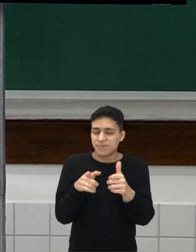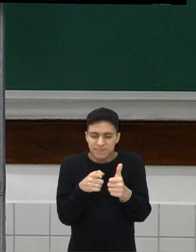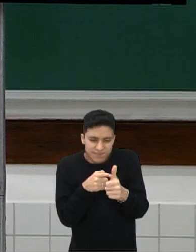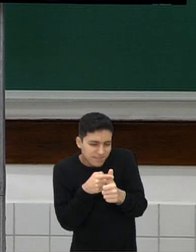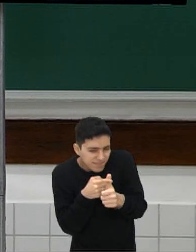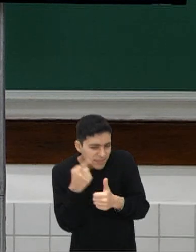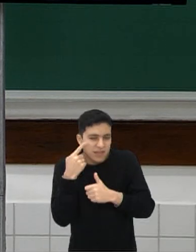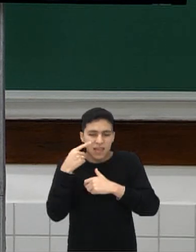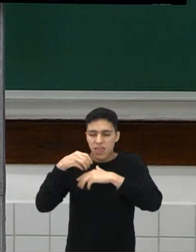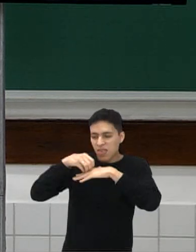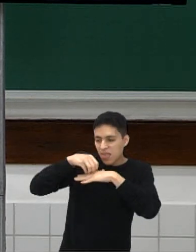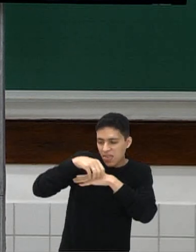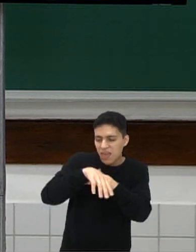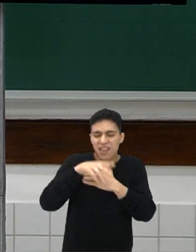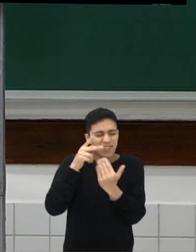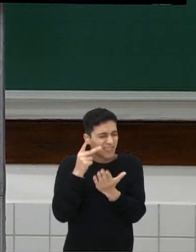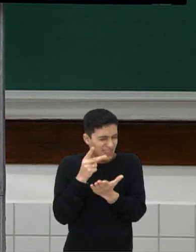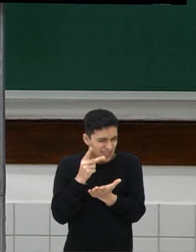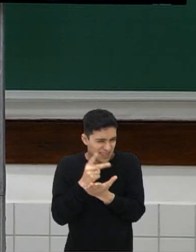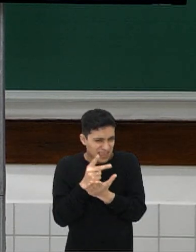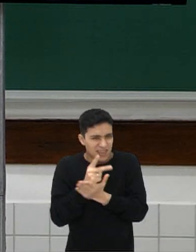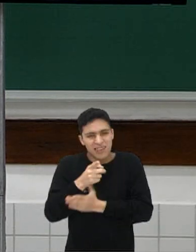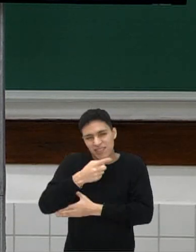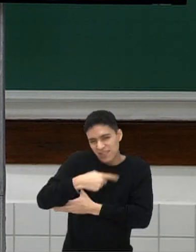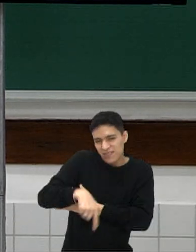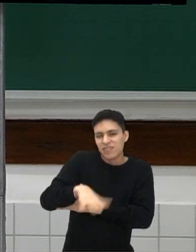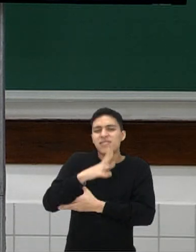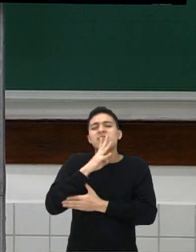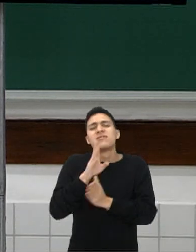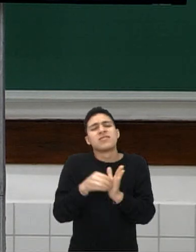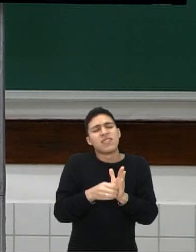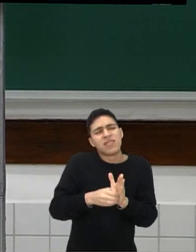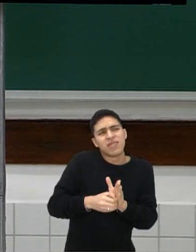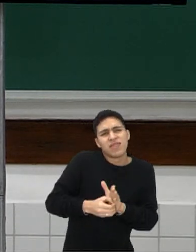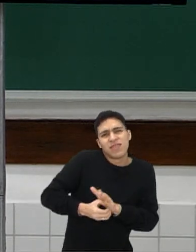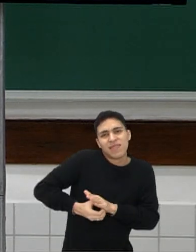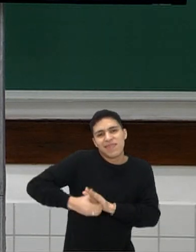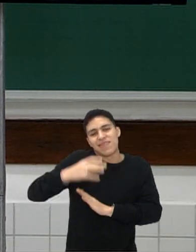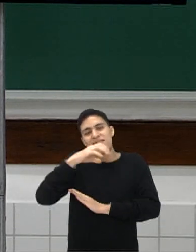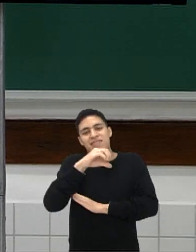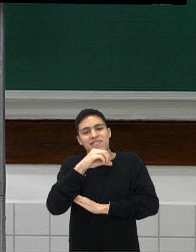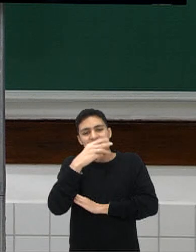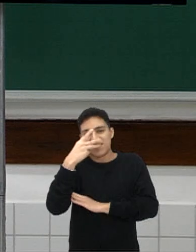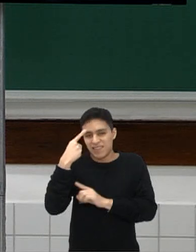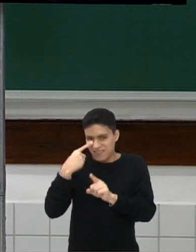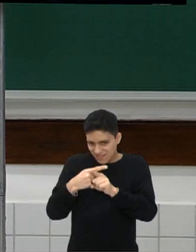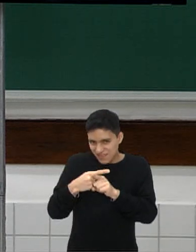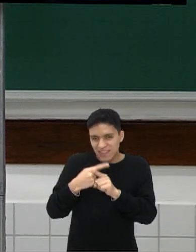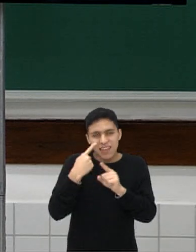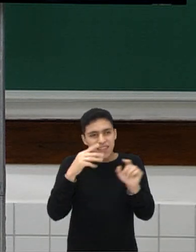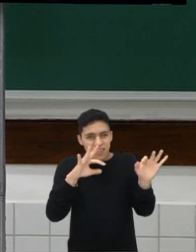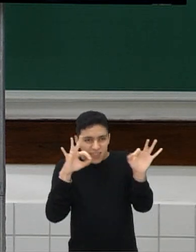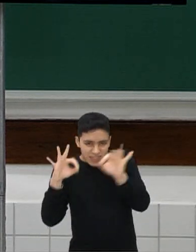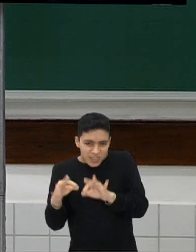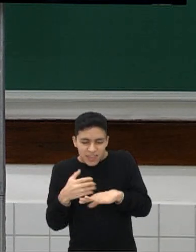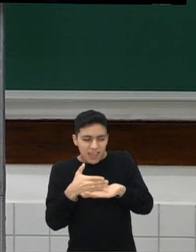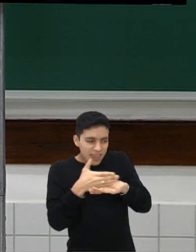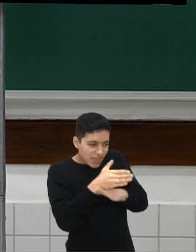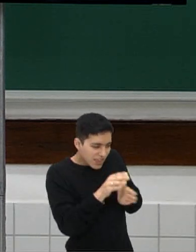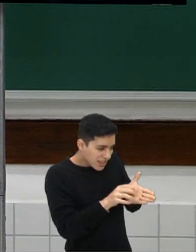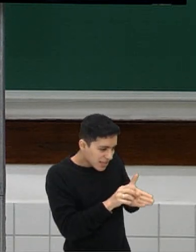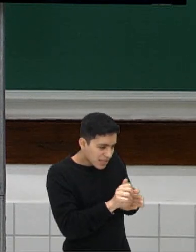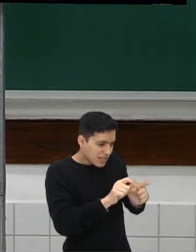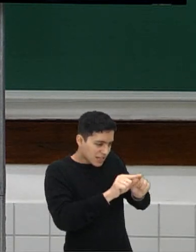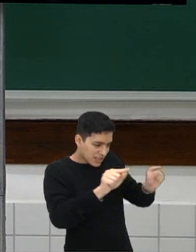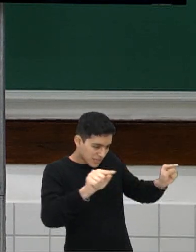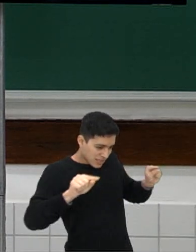eu tenho aquele recadinho de sempre, que você já escutou 93 vezes, né? Entra lá no Classroom, responde